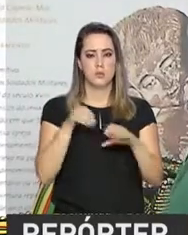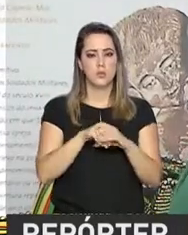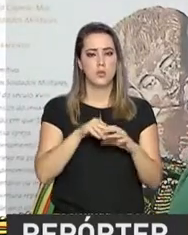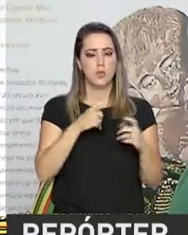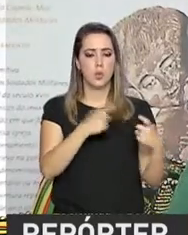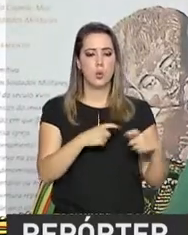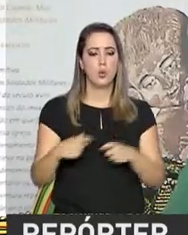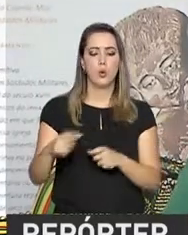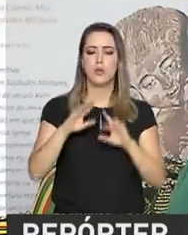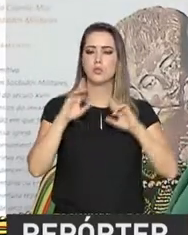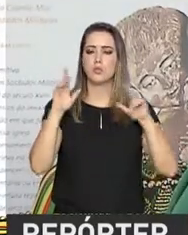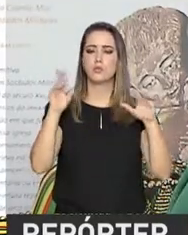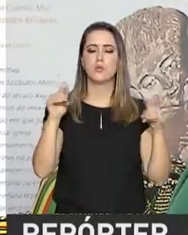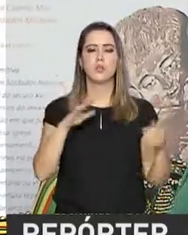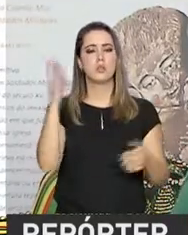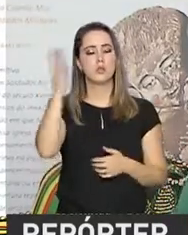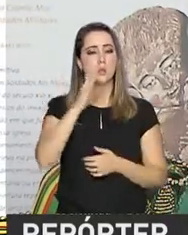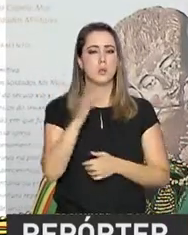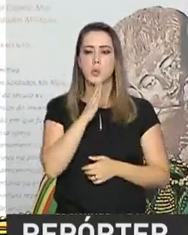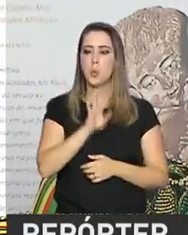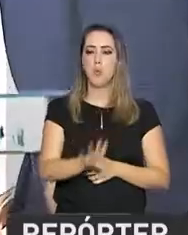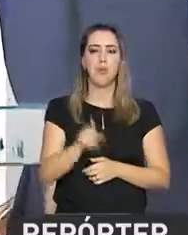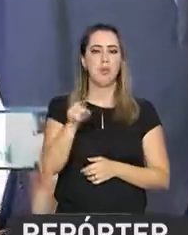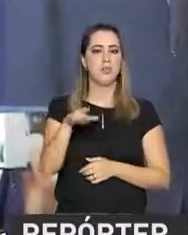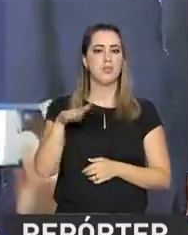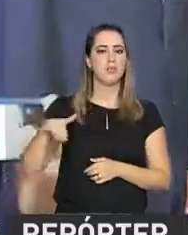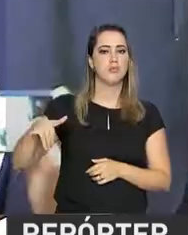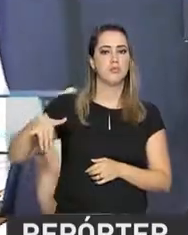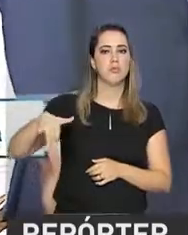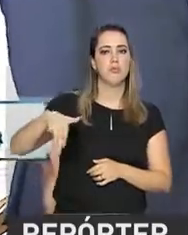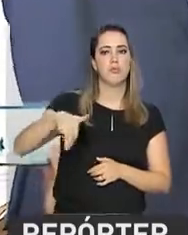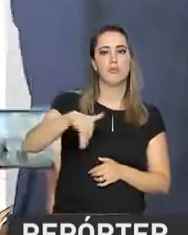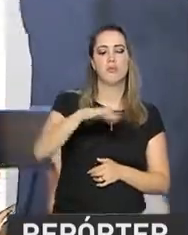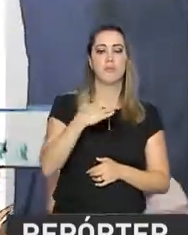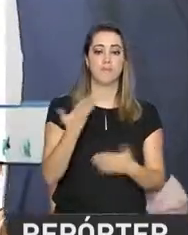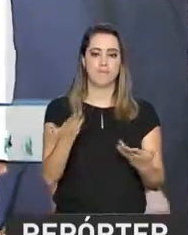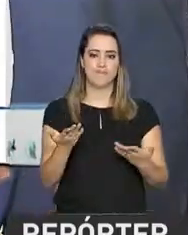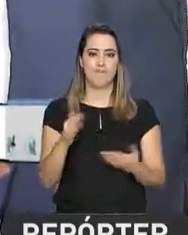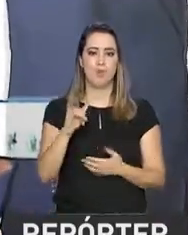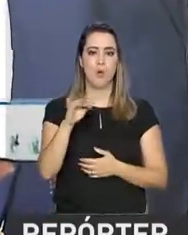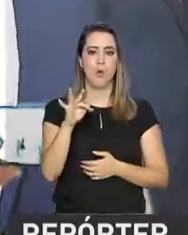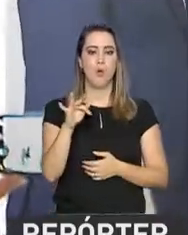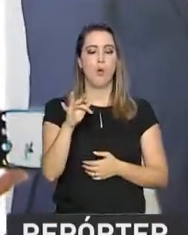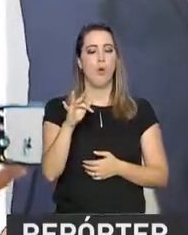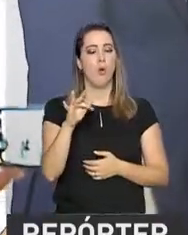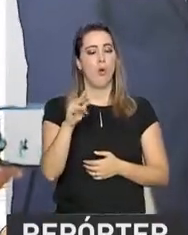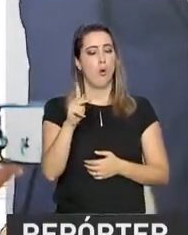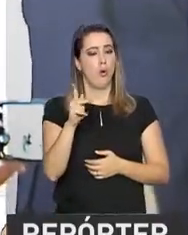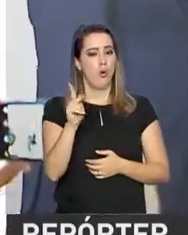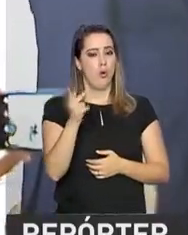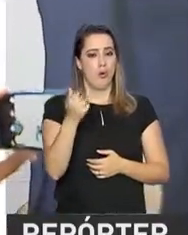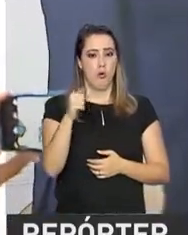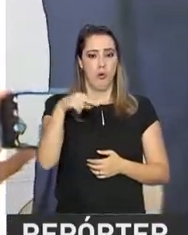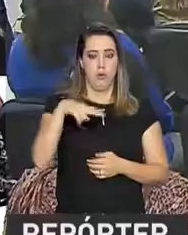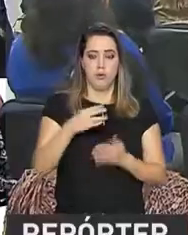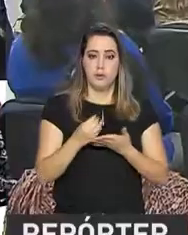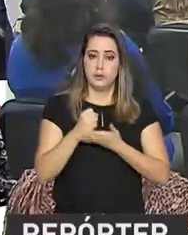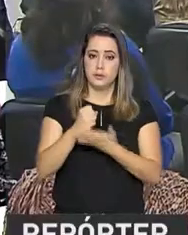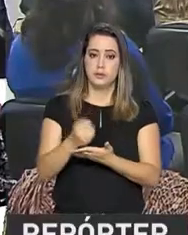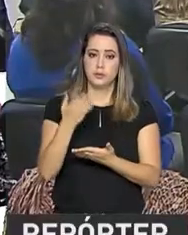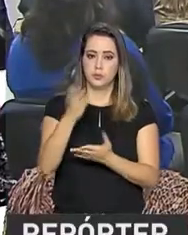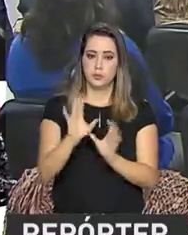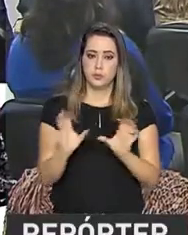Brasil, em outras localidades que não conhecem a brincadeira. O IFAM entregou a candidatura do Bumba Meu Boi do Maranhão para